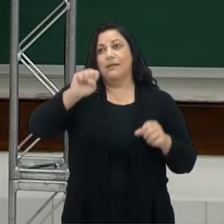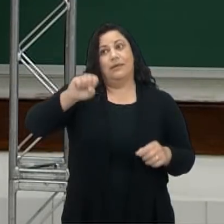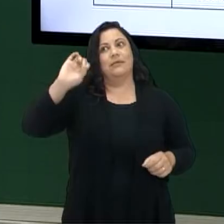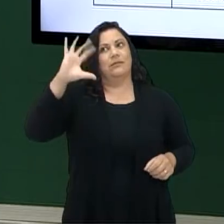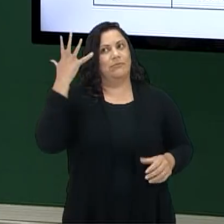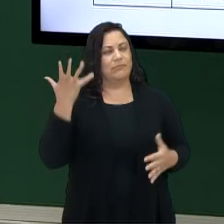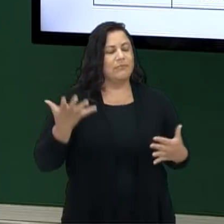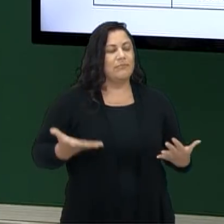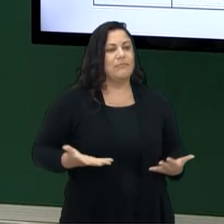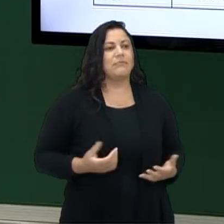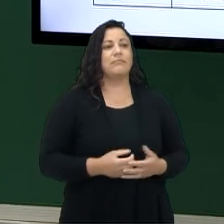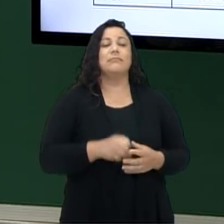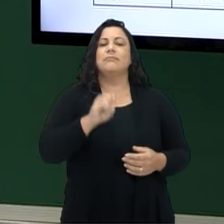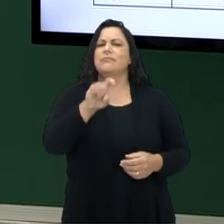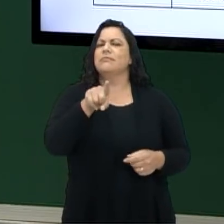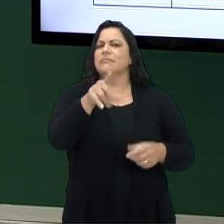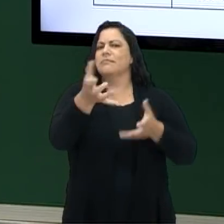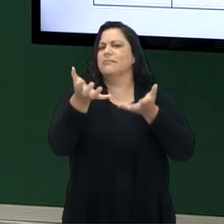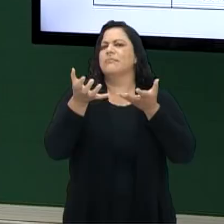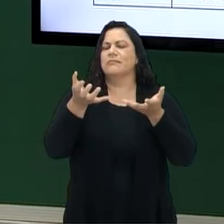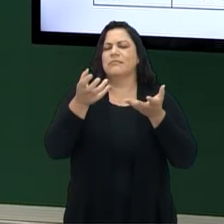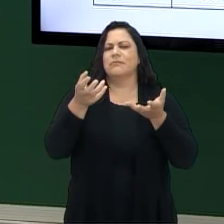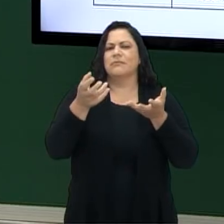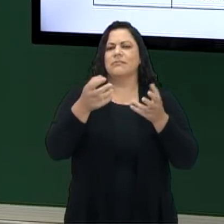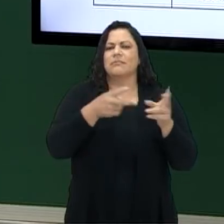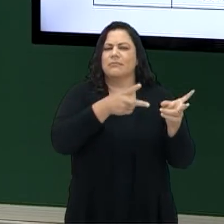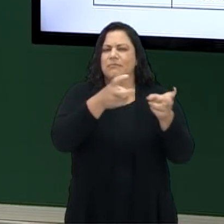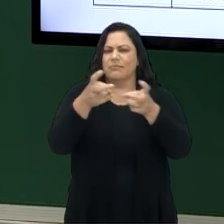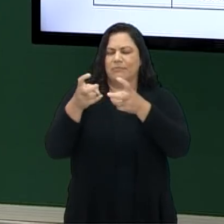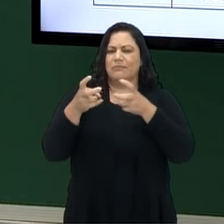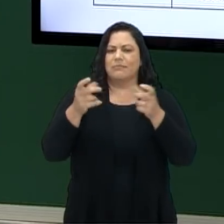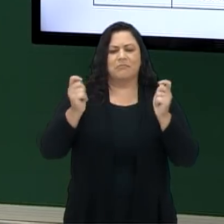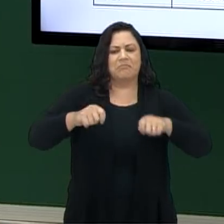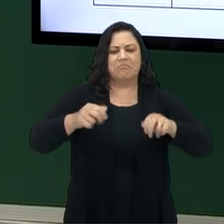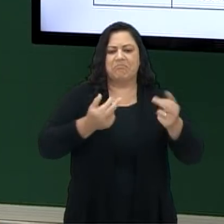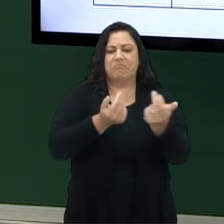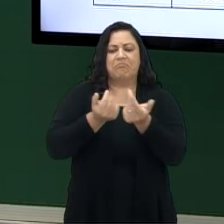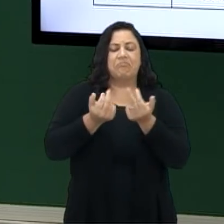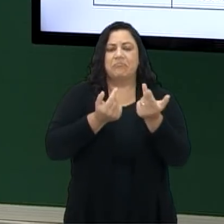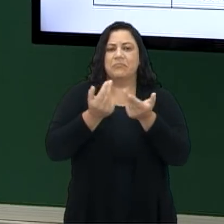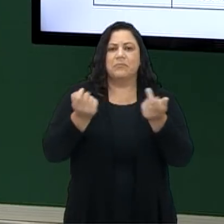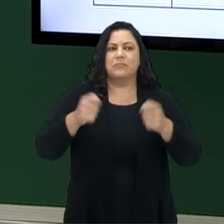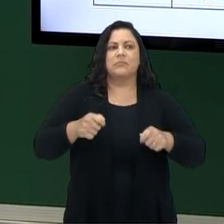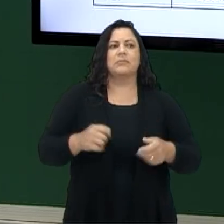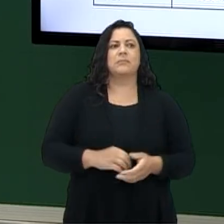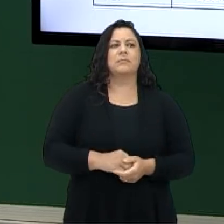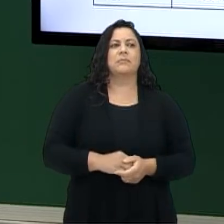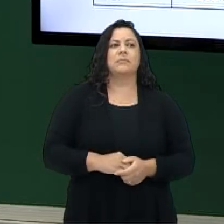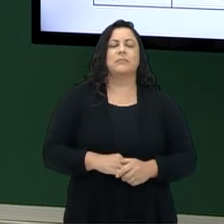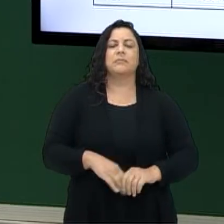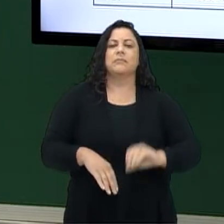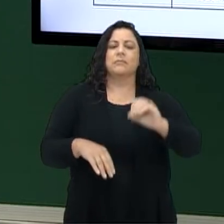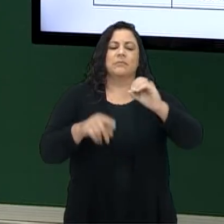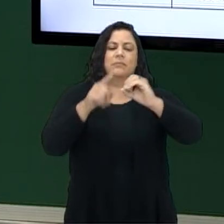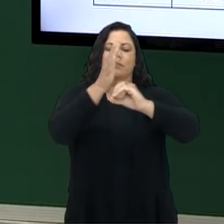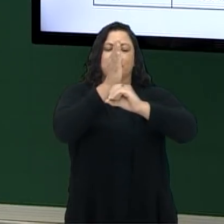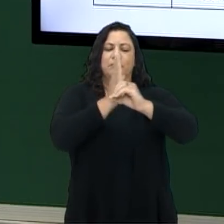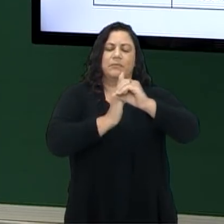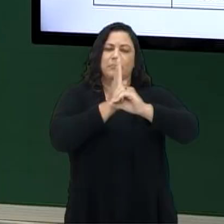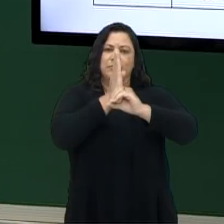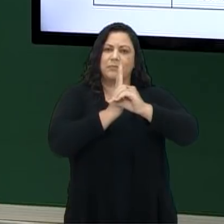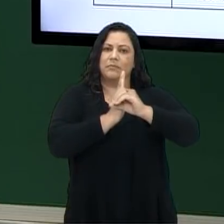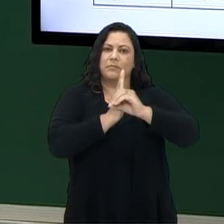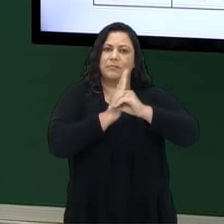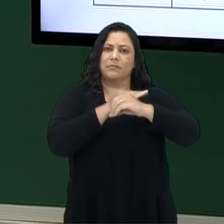quiser verificar, mesma forma. Coloque o zero ali no meio, aqui no centro, você coloca o teu centro do